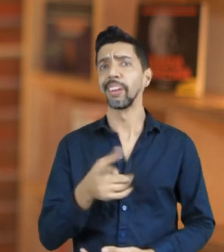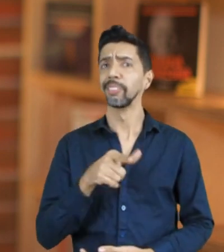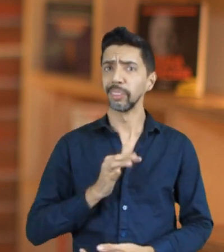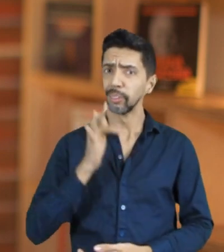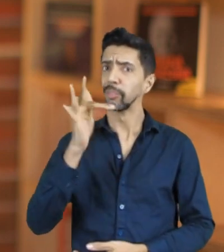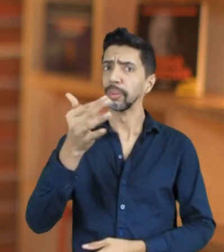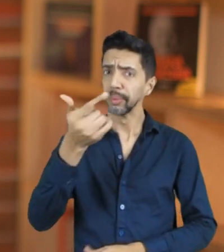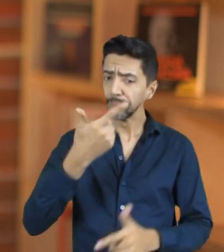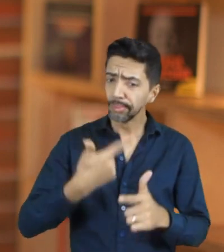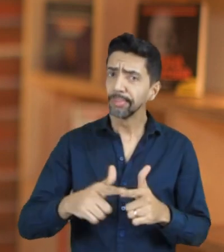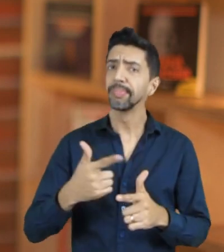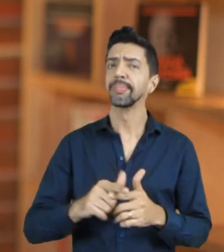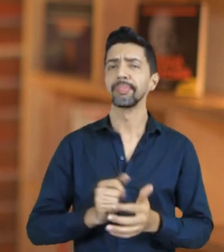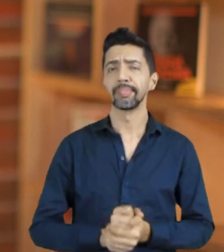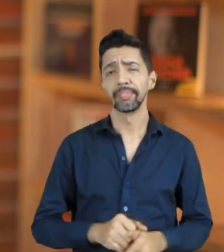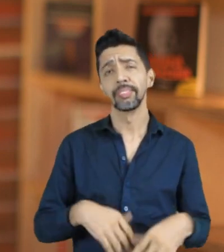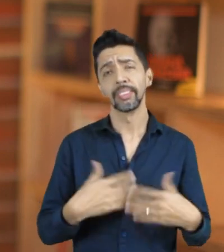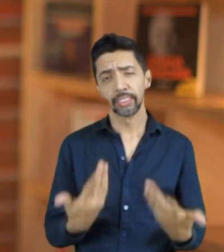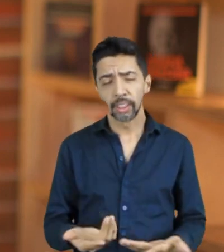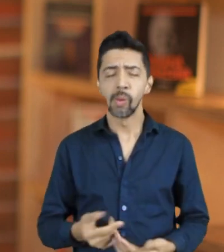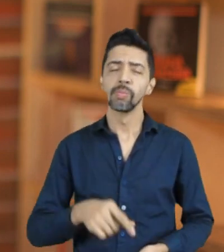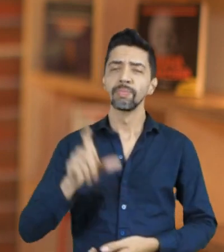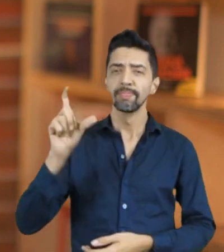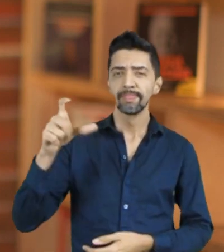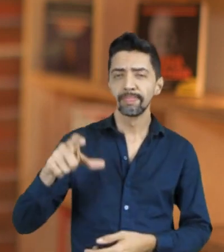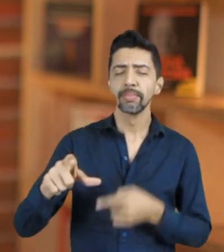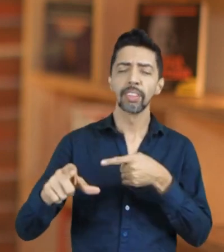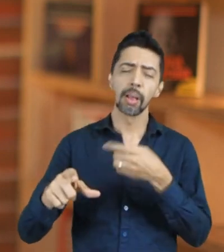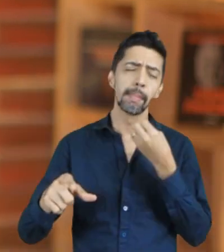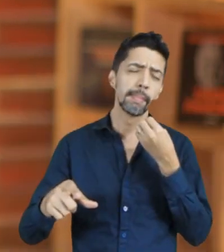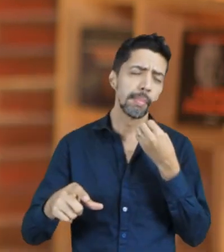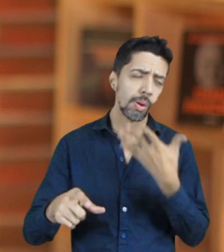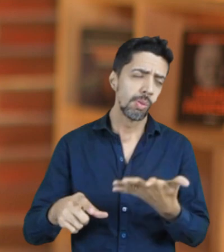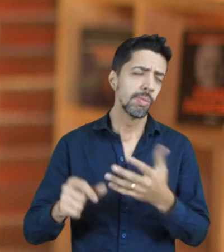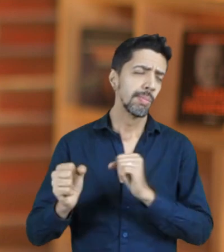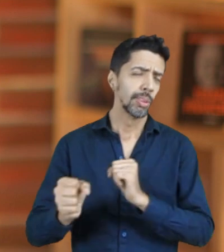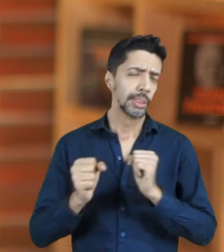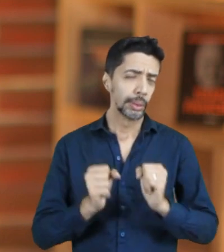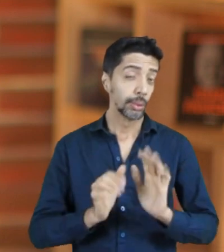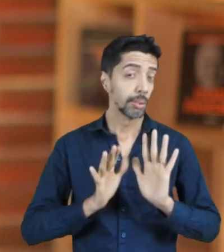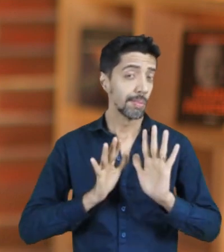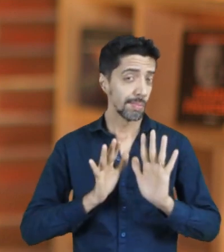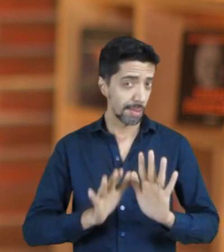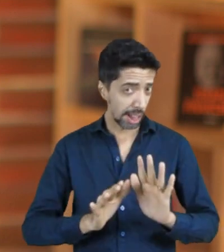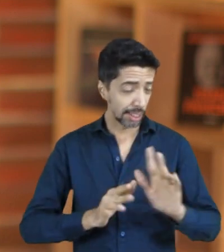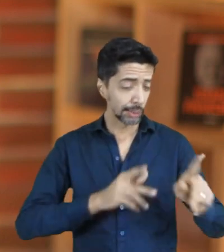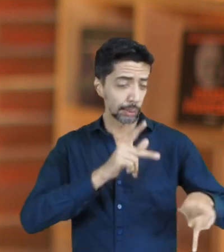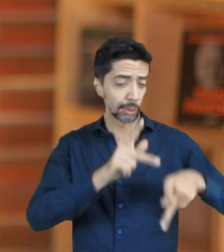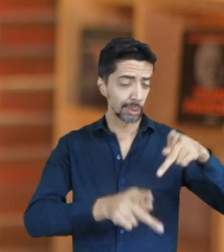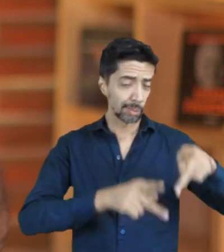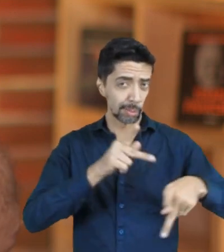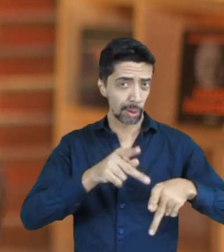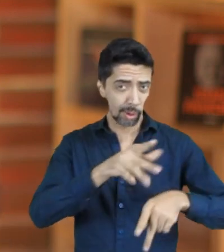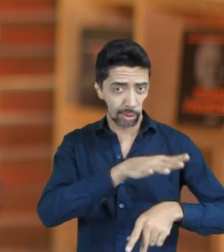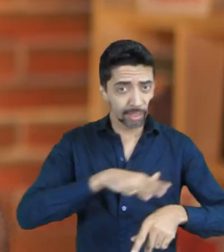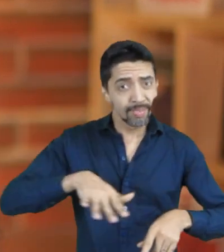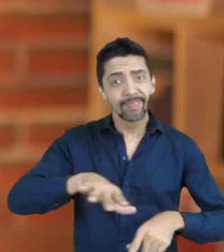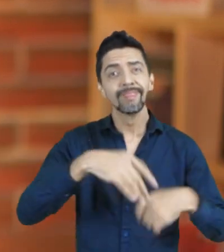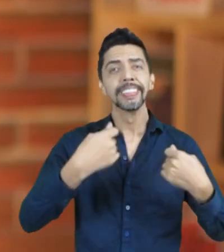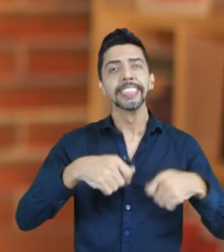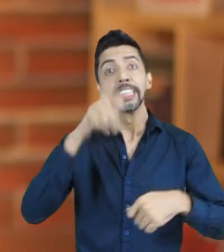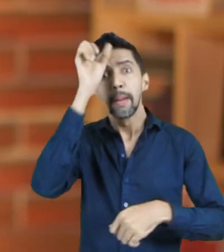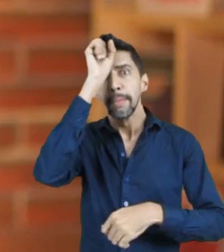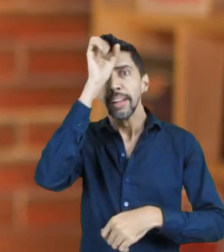de crédito que trata-se de uma ferramenta muito boa poderosa mas precisa sim e a população de forma geral